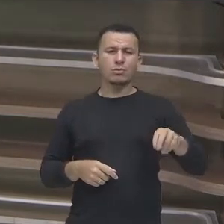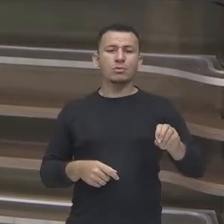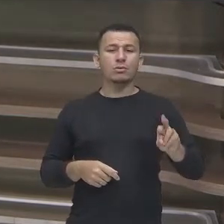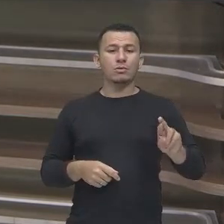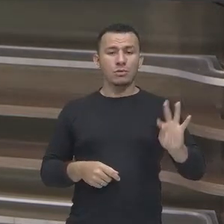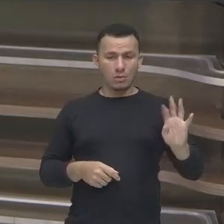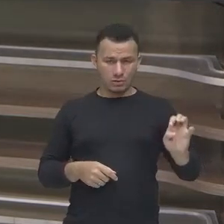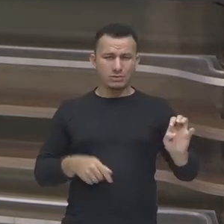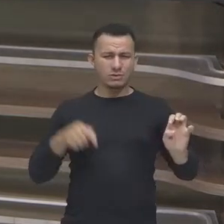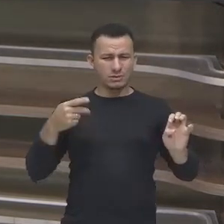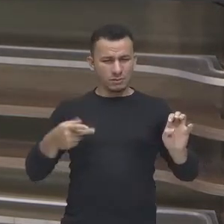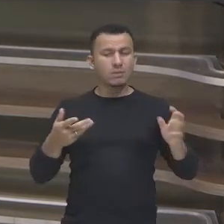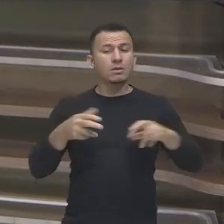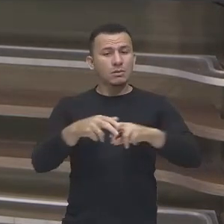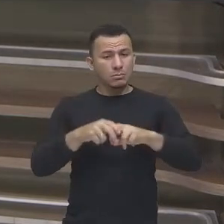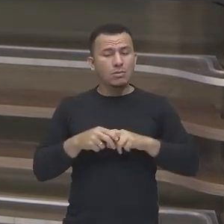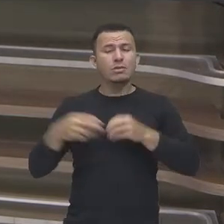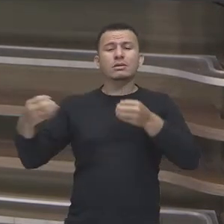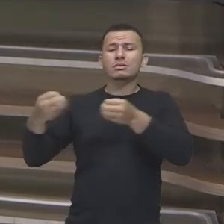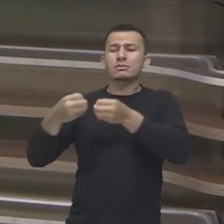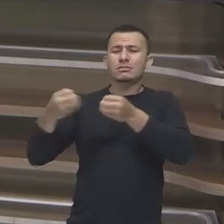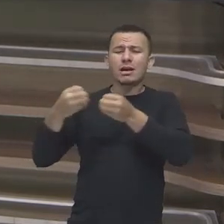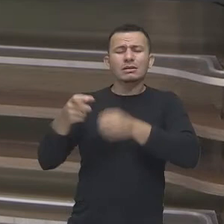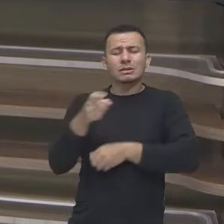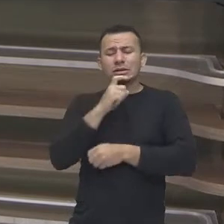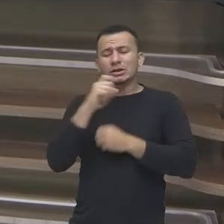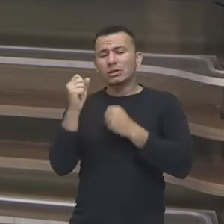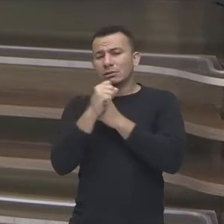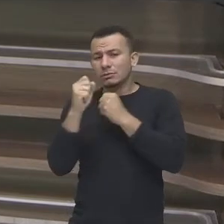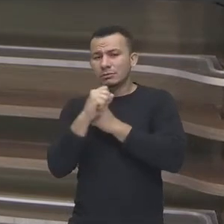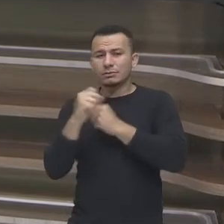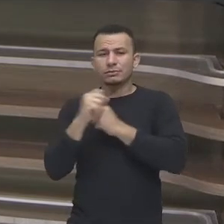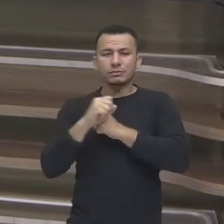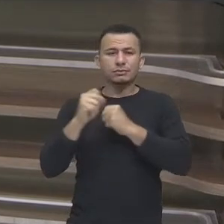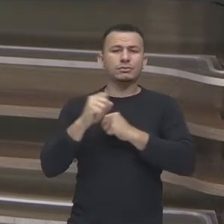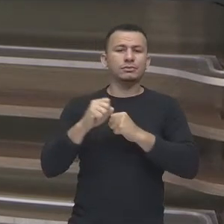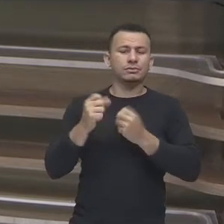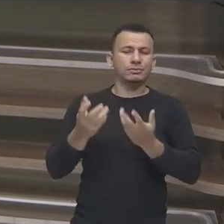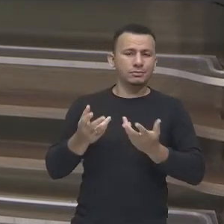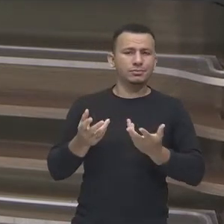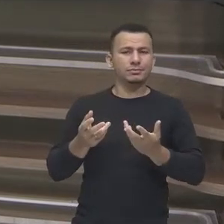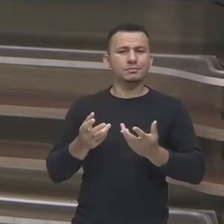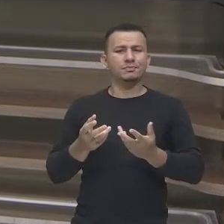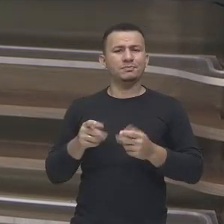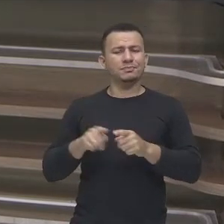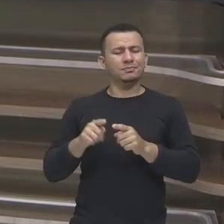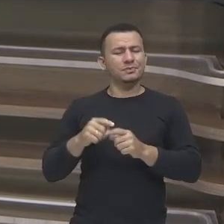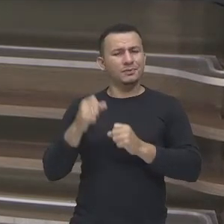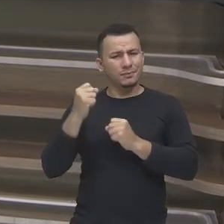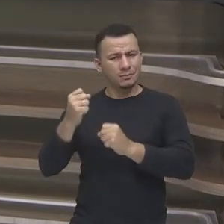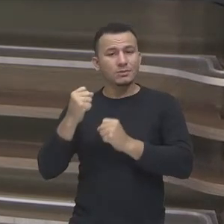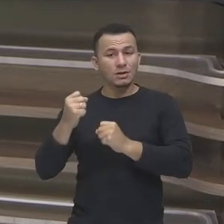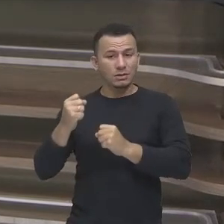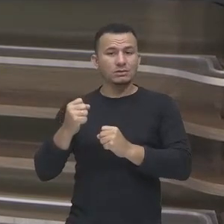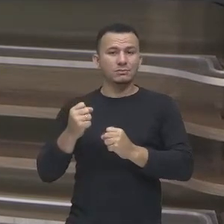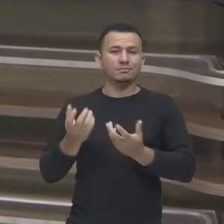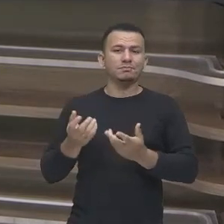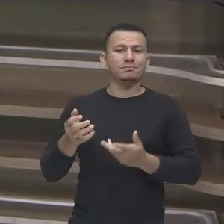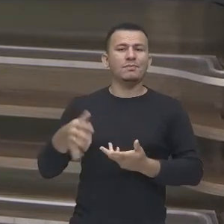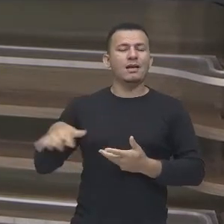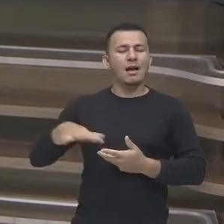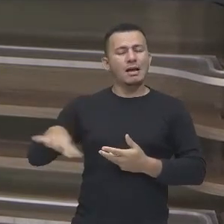né? Então, pelo fato de ser muito frio, né, da taiga ser muito forte aqui,